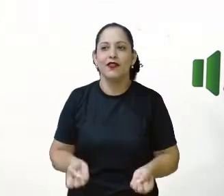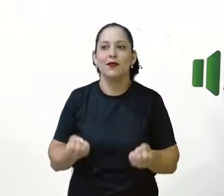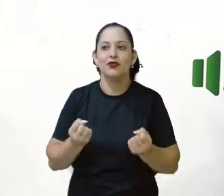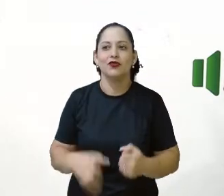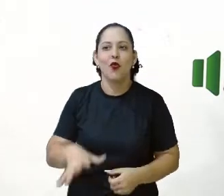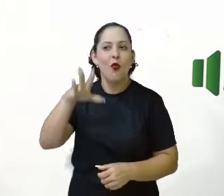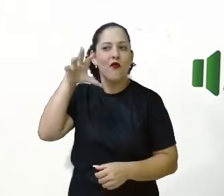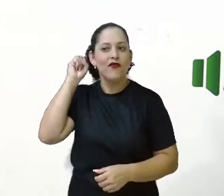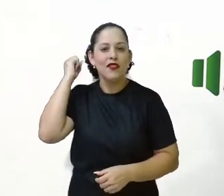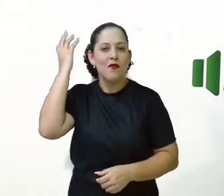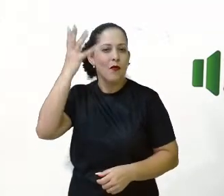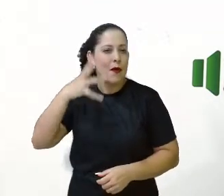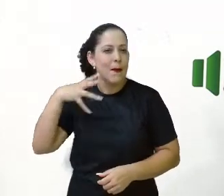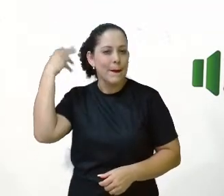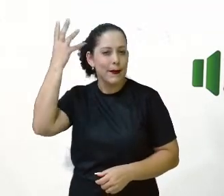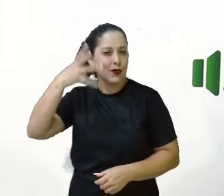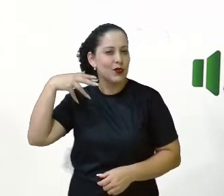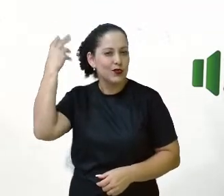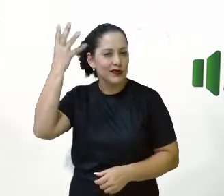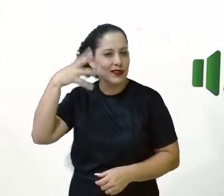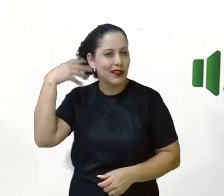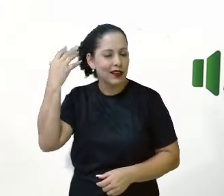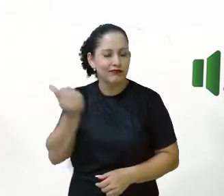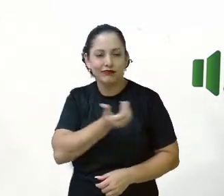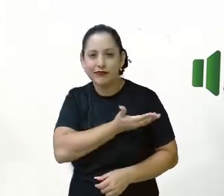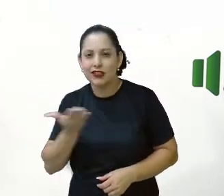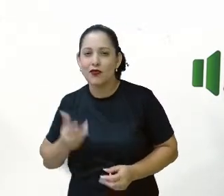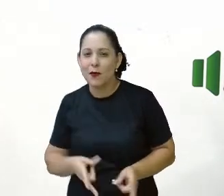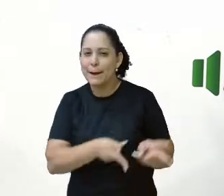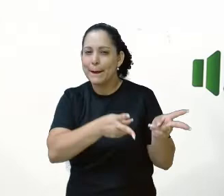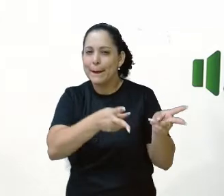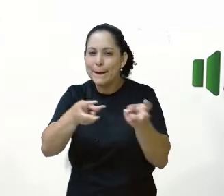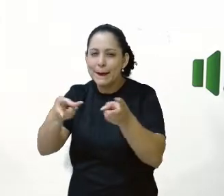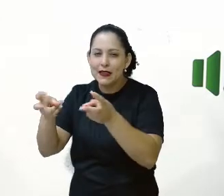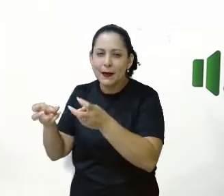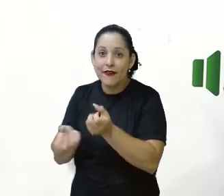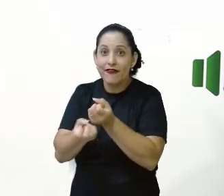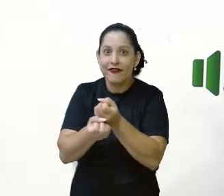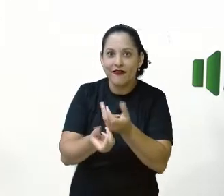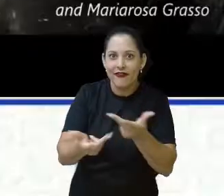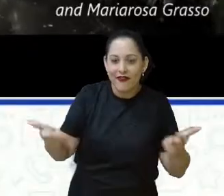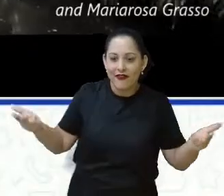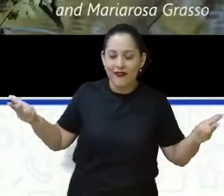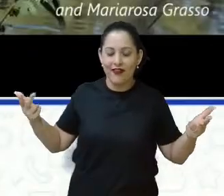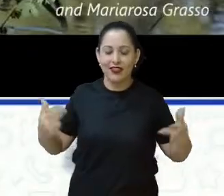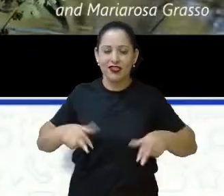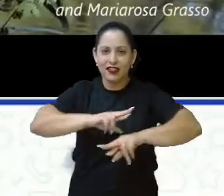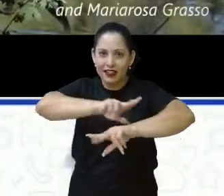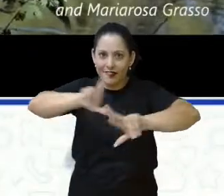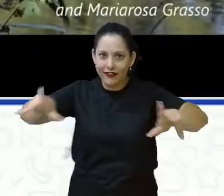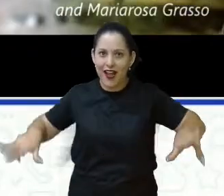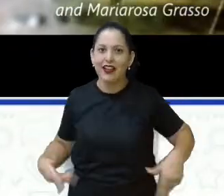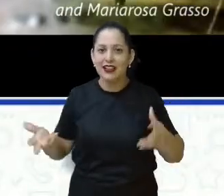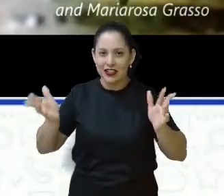uma música muito bonita e que vocês vão perceber vários instrumentos tocando em timbres diferentes.